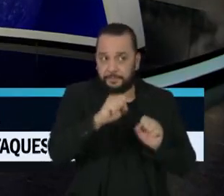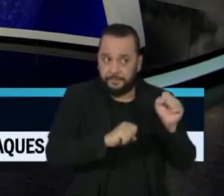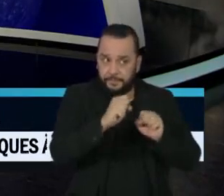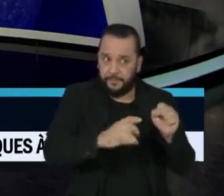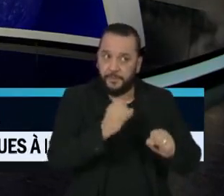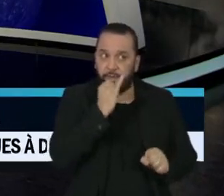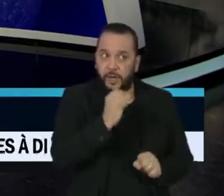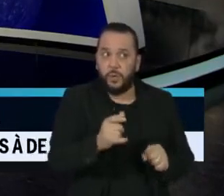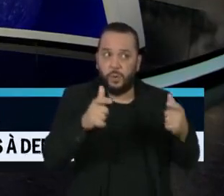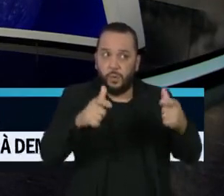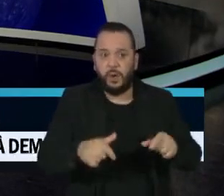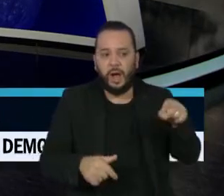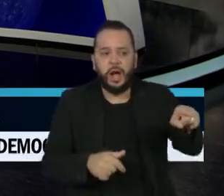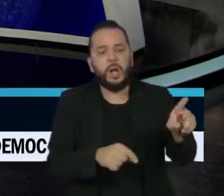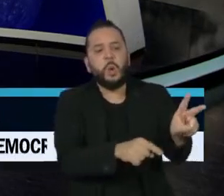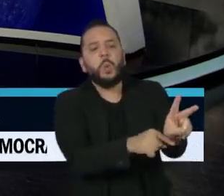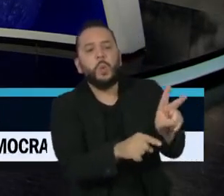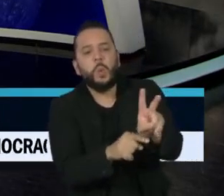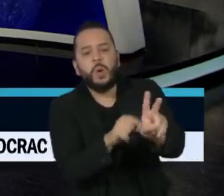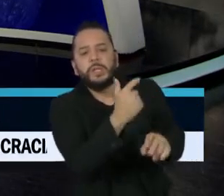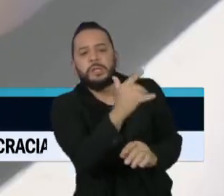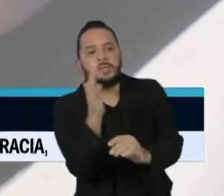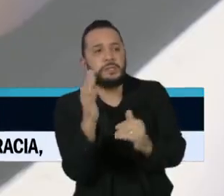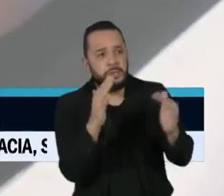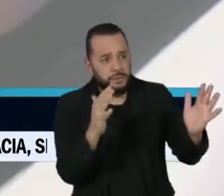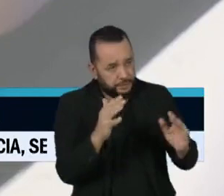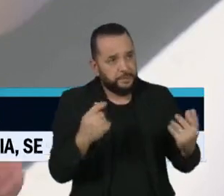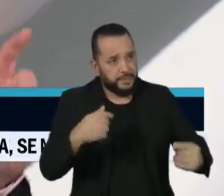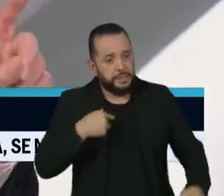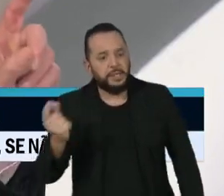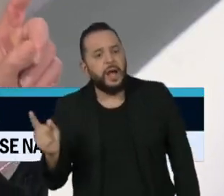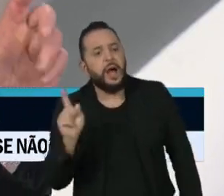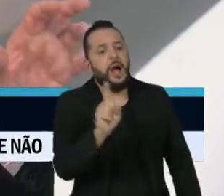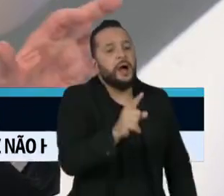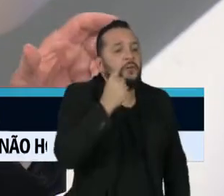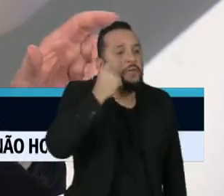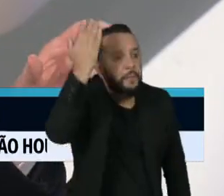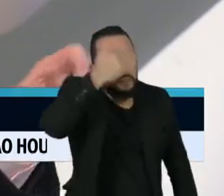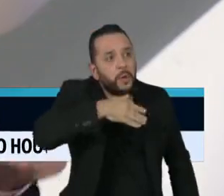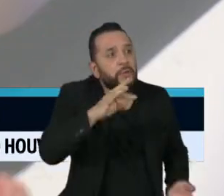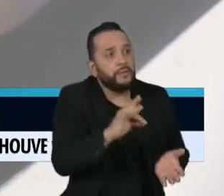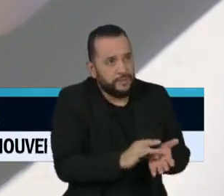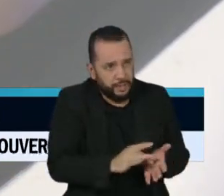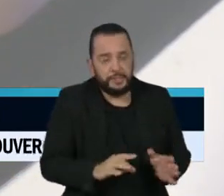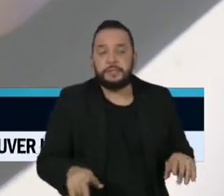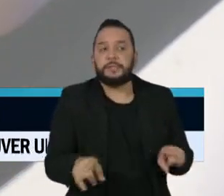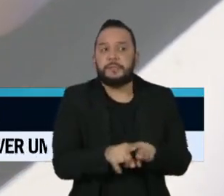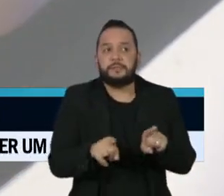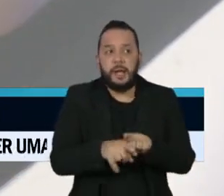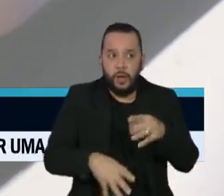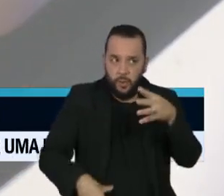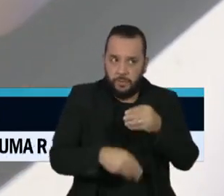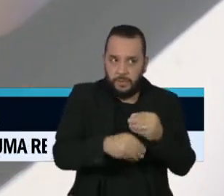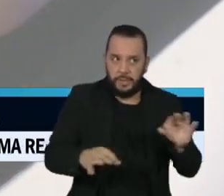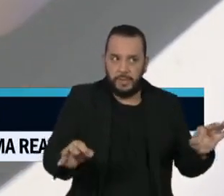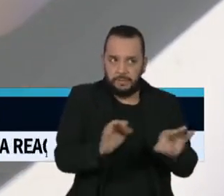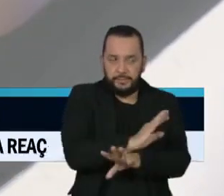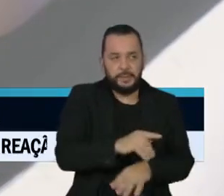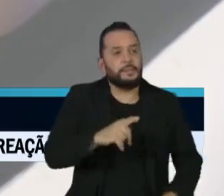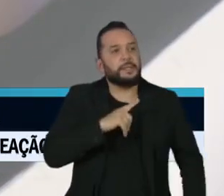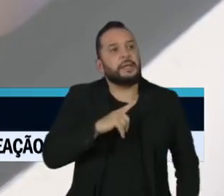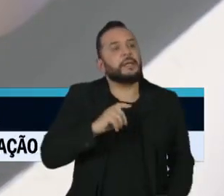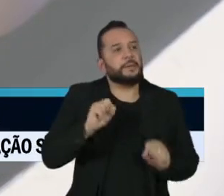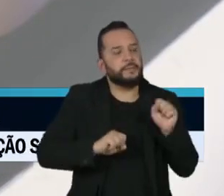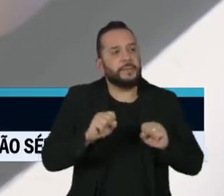determinado local, ela toma cuidados ambientais. Tem que ir lá ver se é verdade. Só para encerrar, a Samarco, que